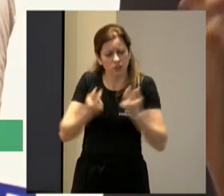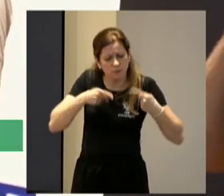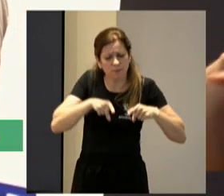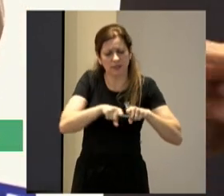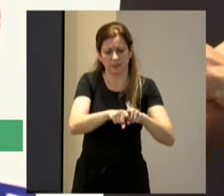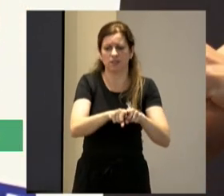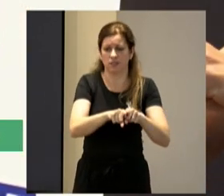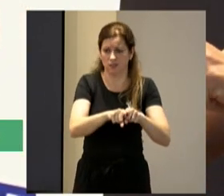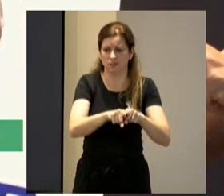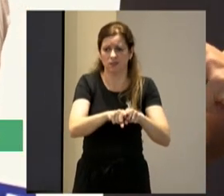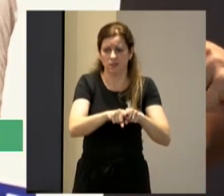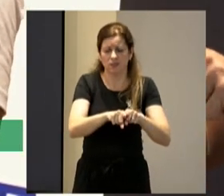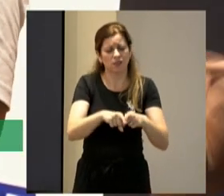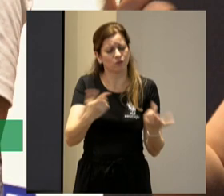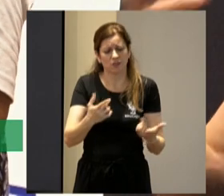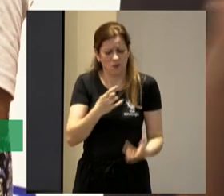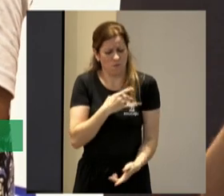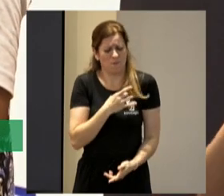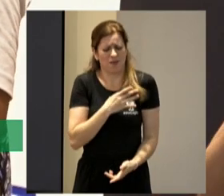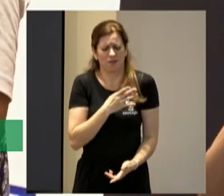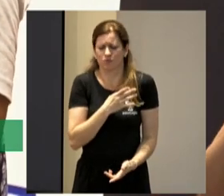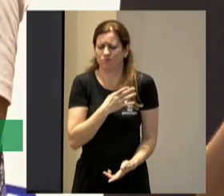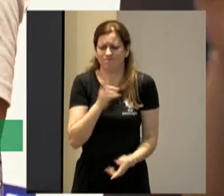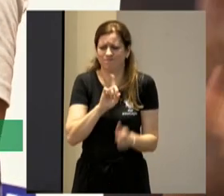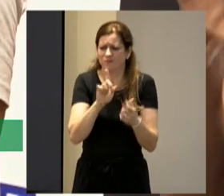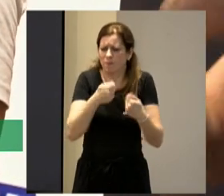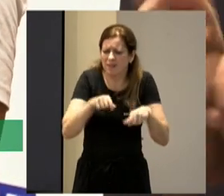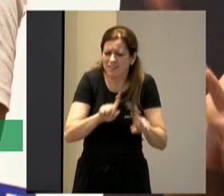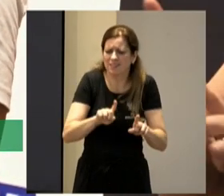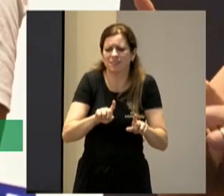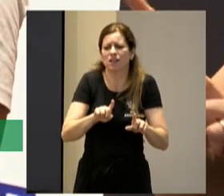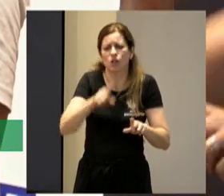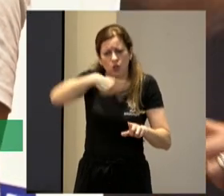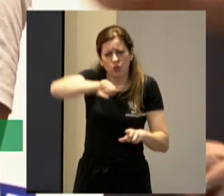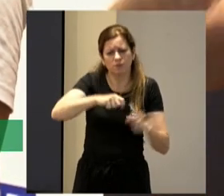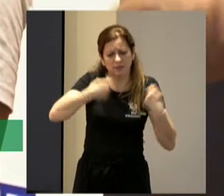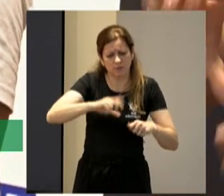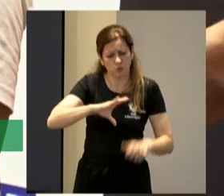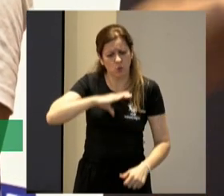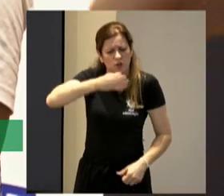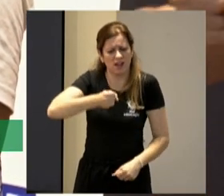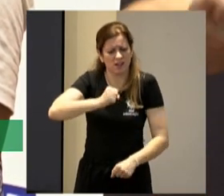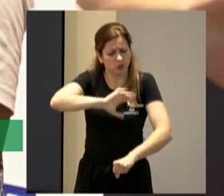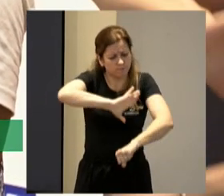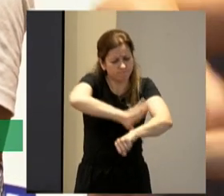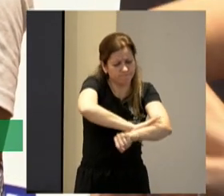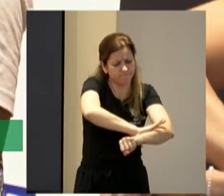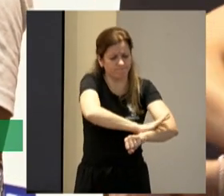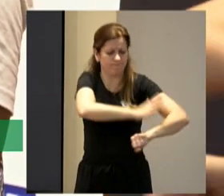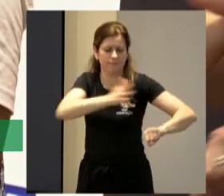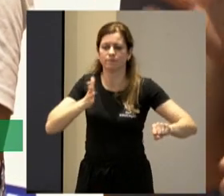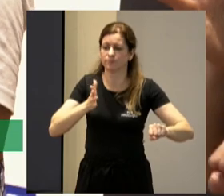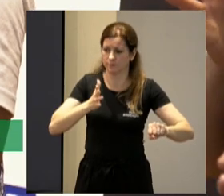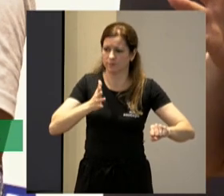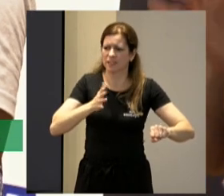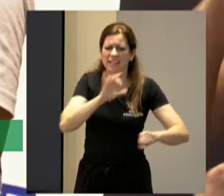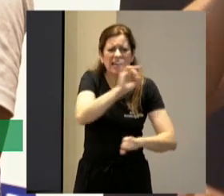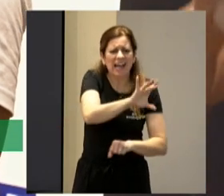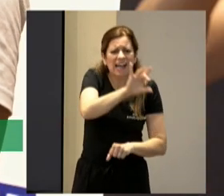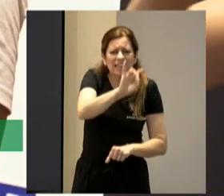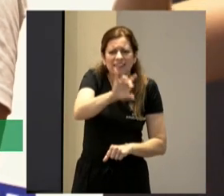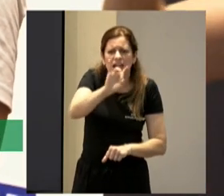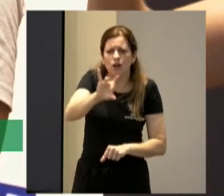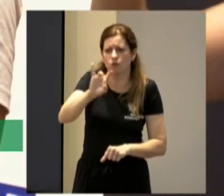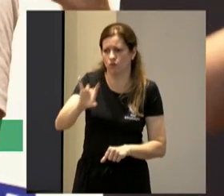da covardia, é preciso enfrentar o racismo, aquele que cada um de nós carrega. Não